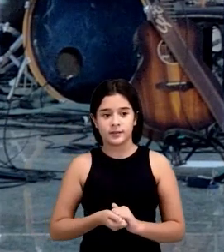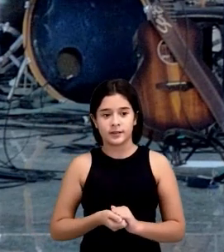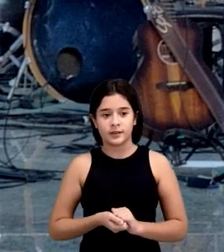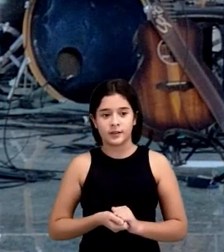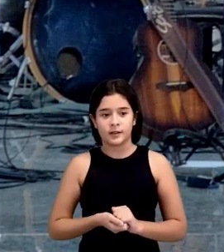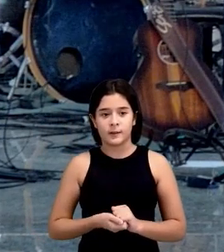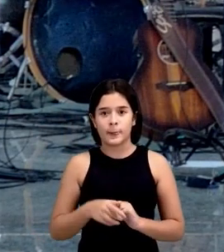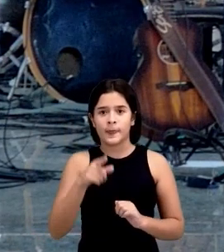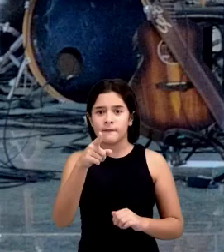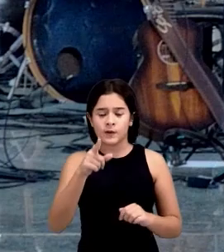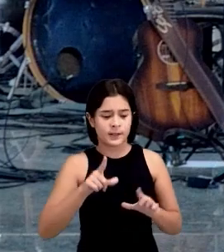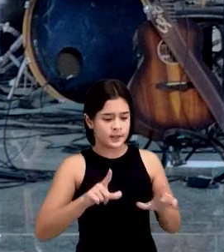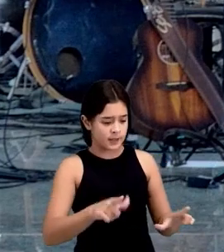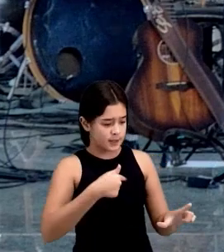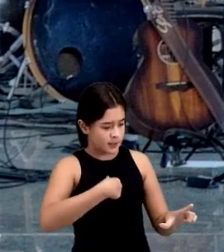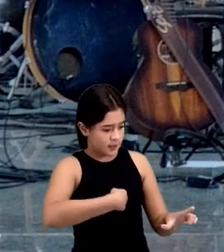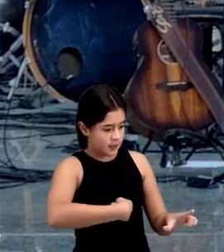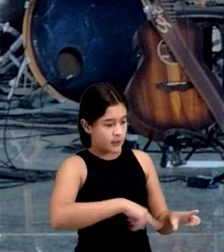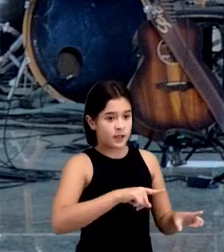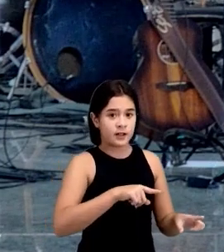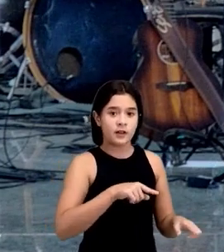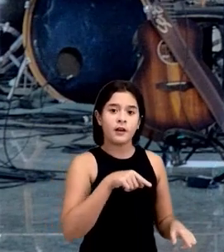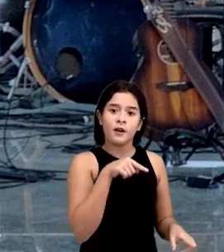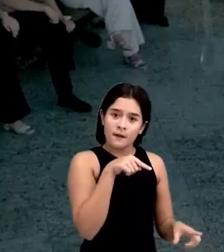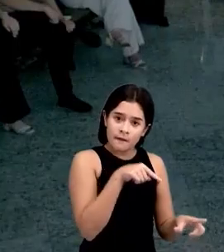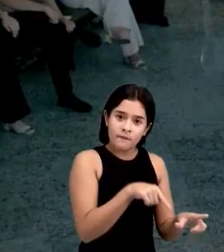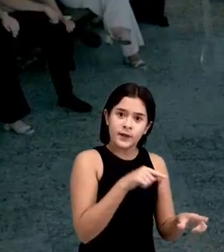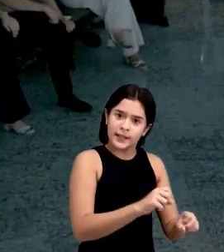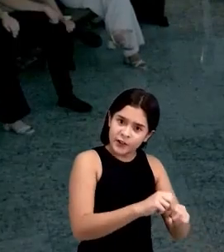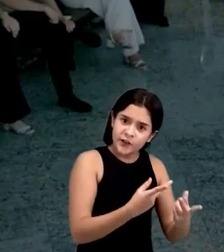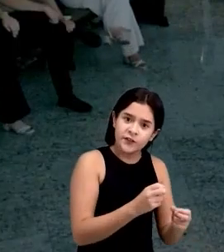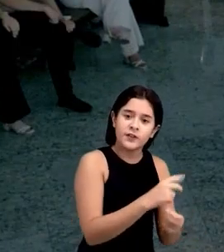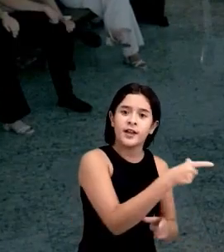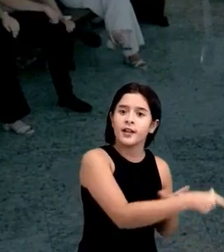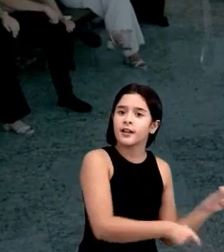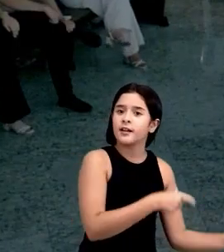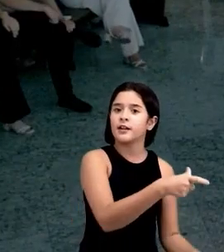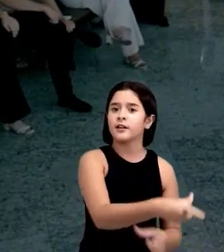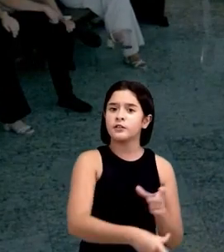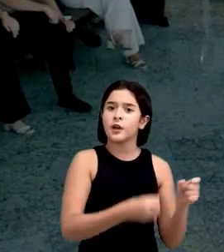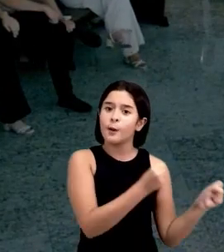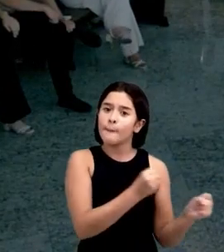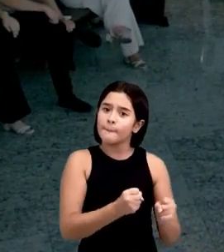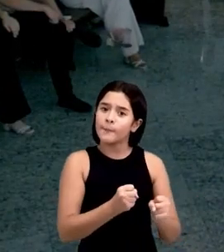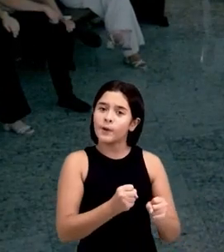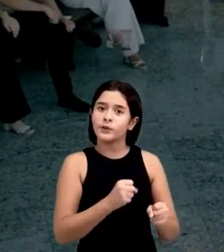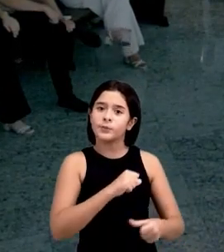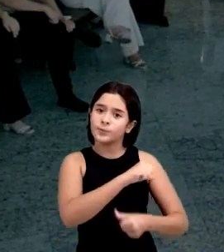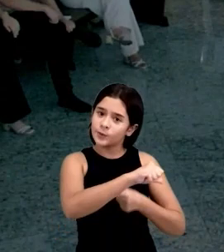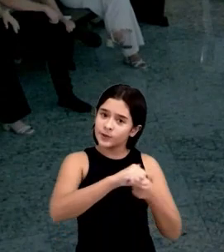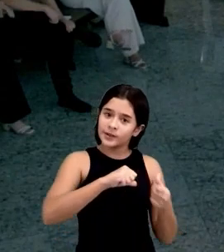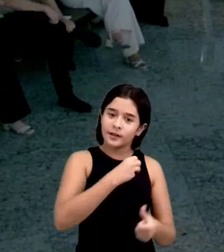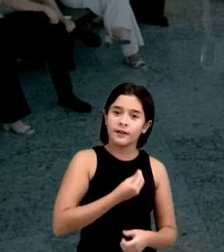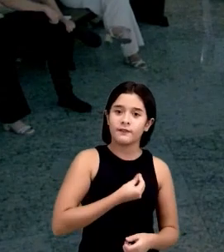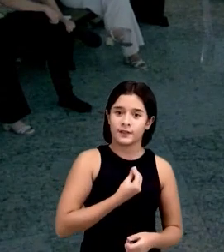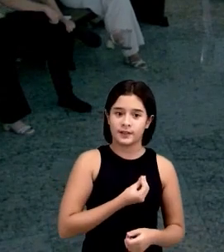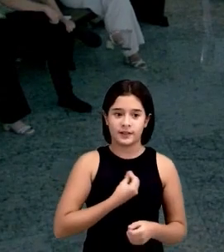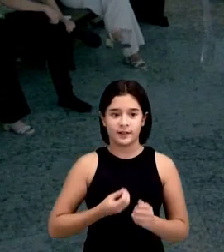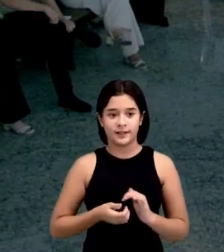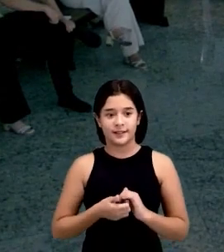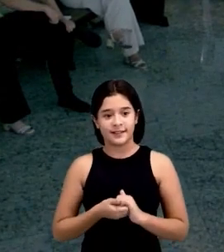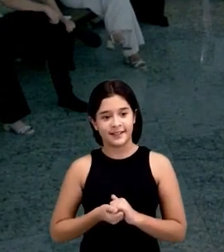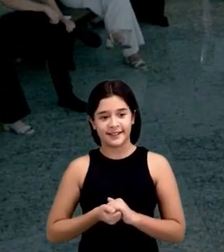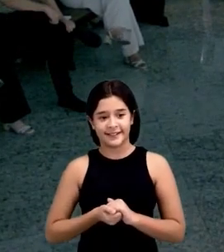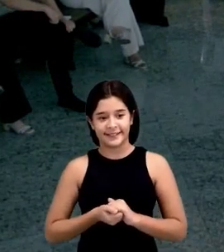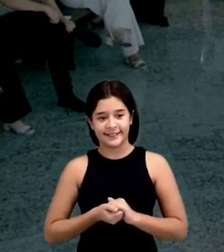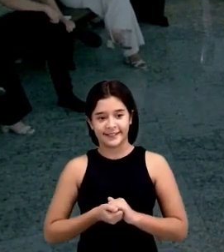Isso não é um discurso de coach aqui, tá certo, gente? Não é aquele negócio de levante e diga hoje vai dar certo, não. Não.